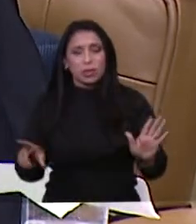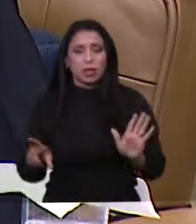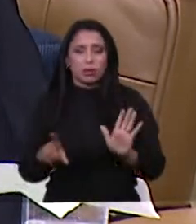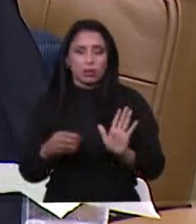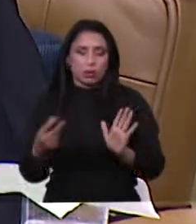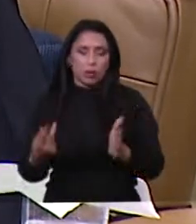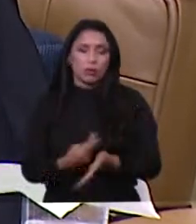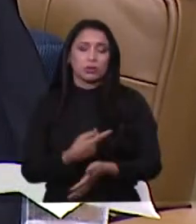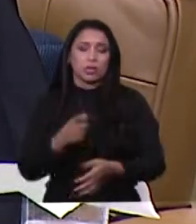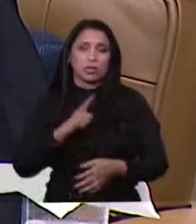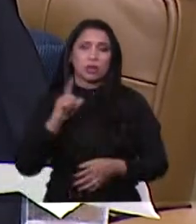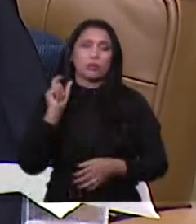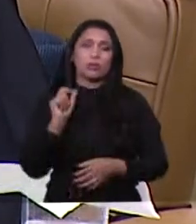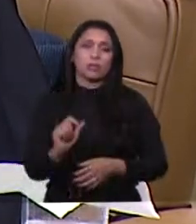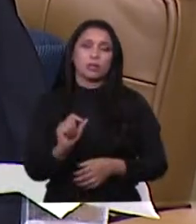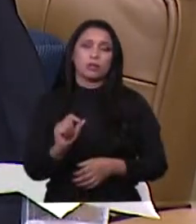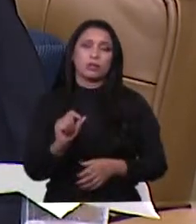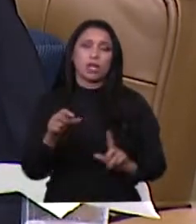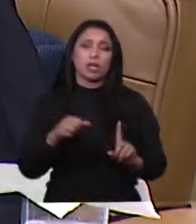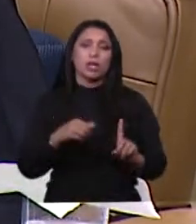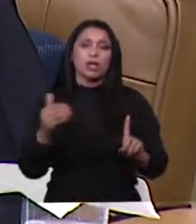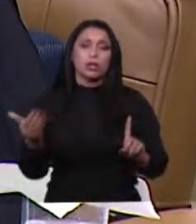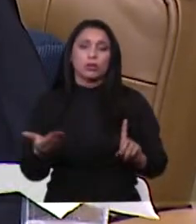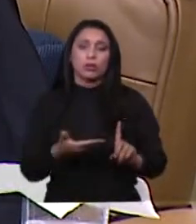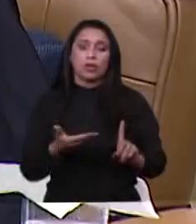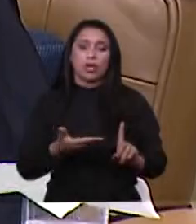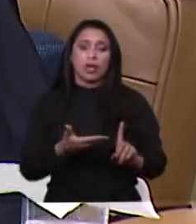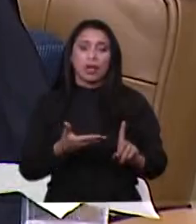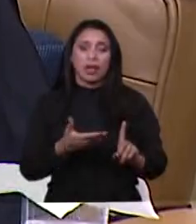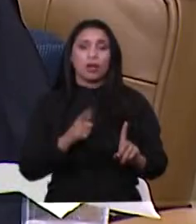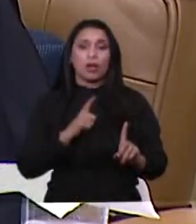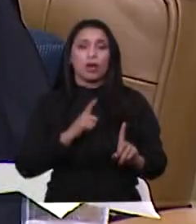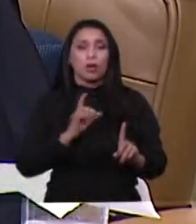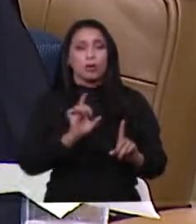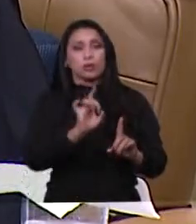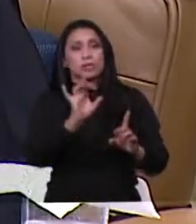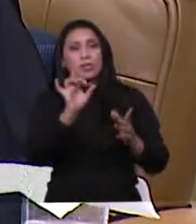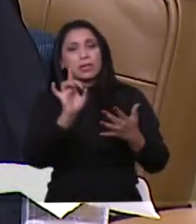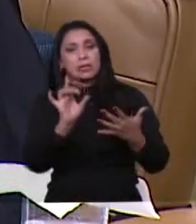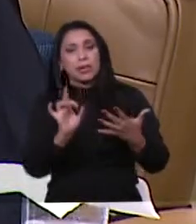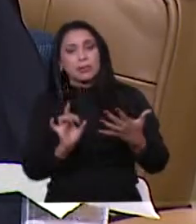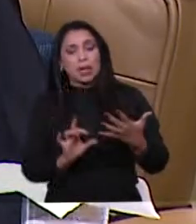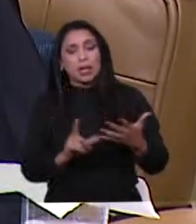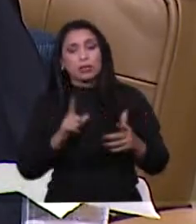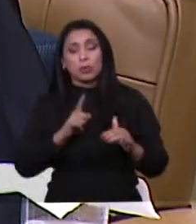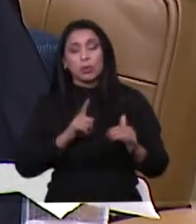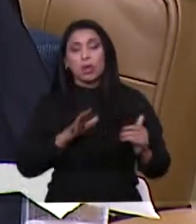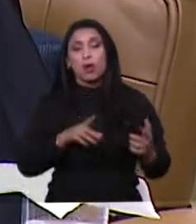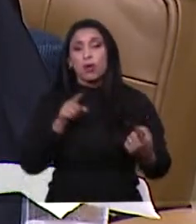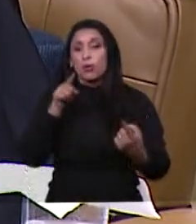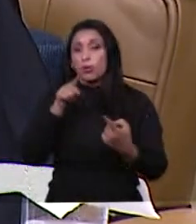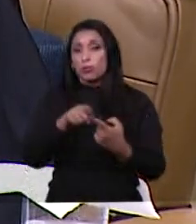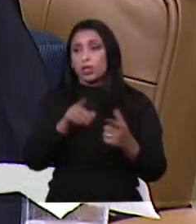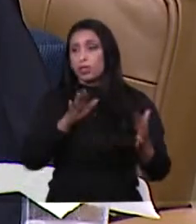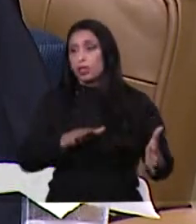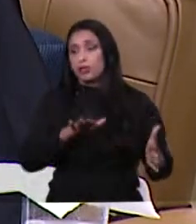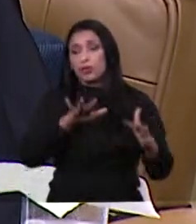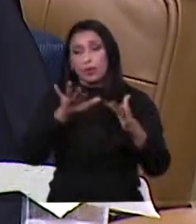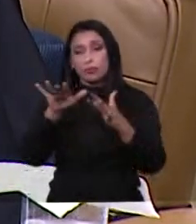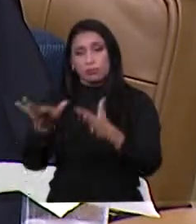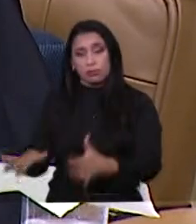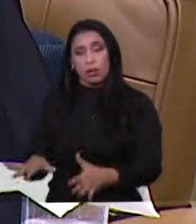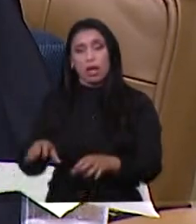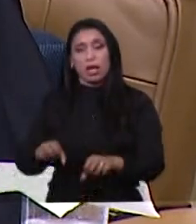a desígnios de atuação do réu como autônomos, tanto que visou a destruição do patrimônio material, como